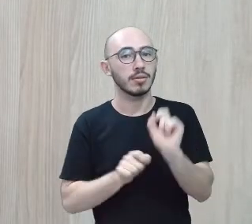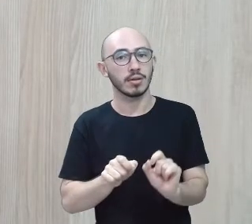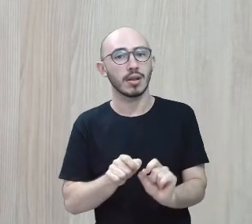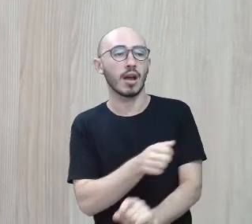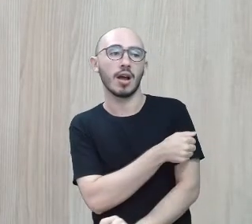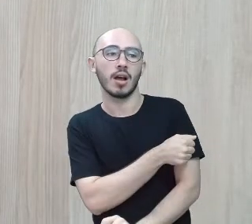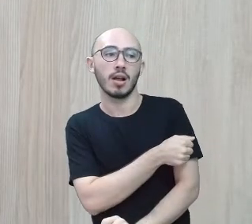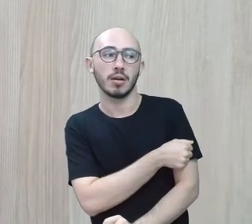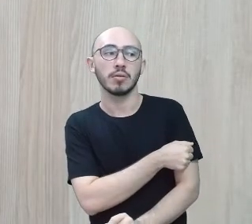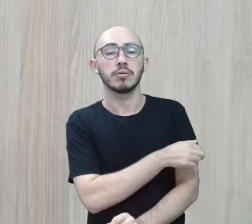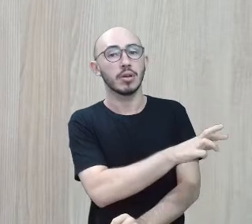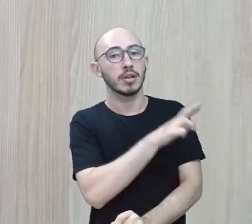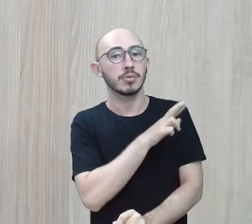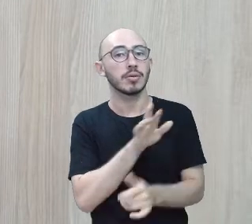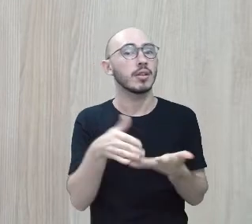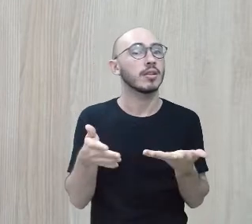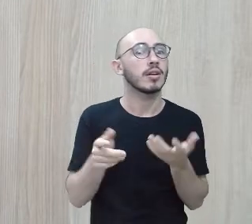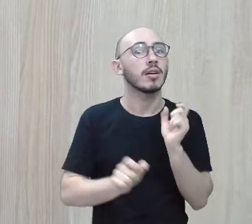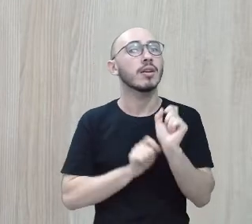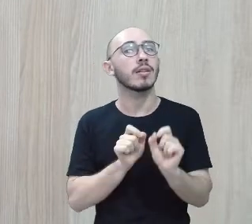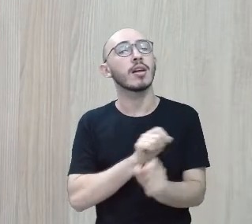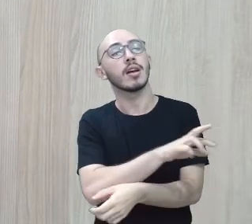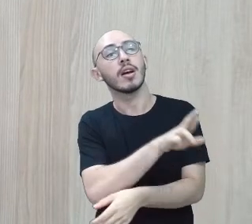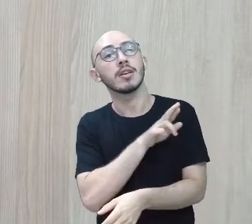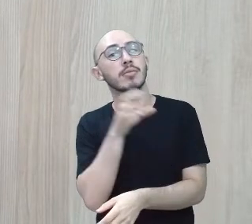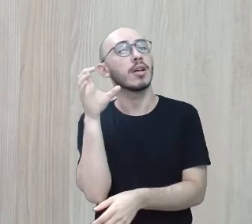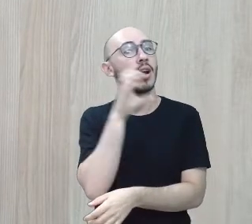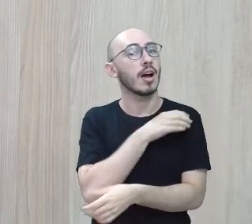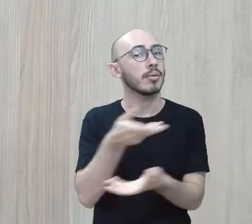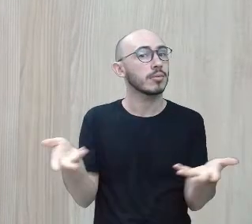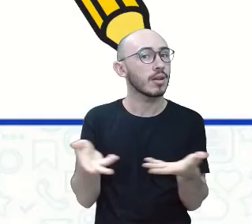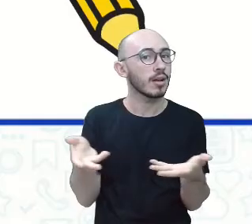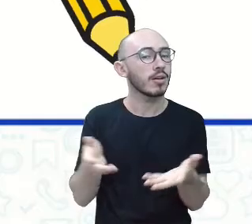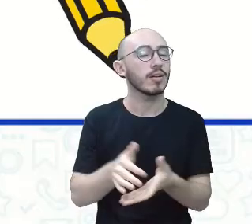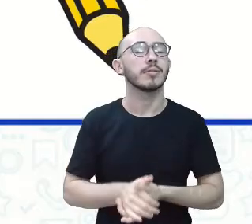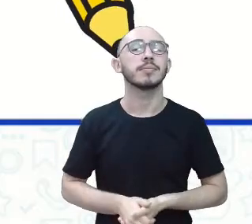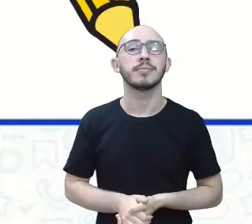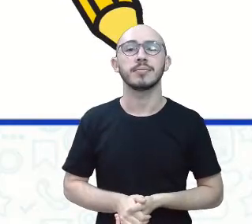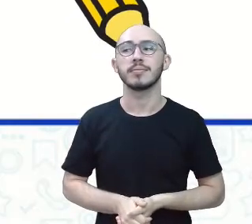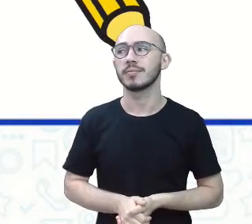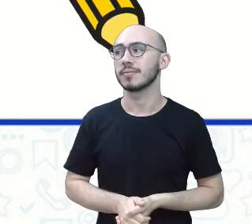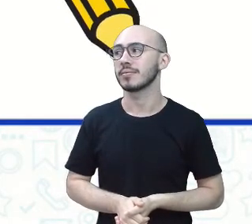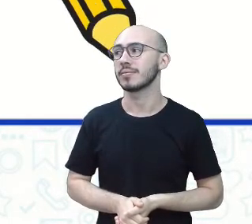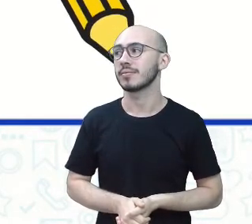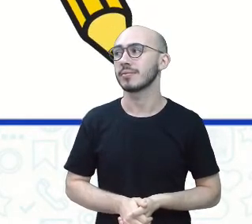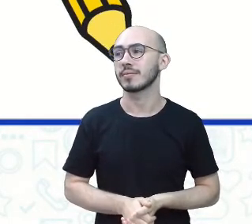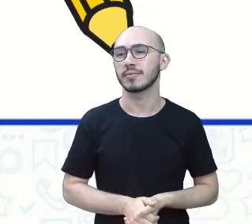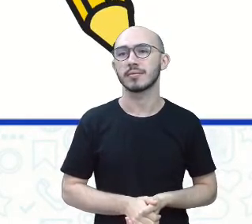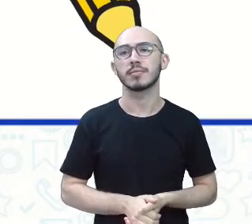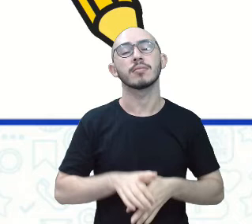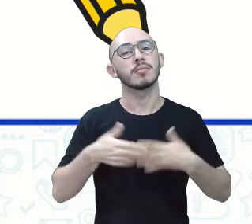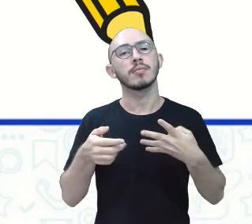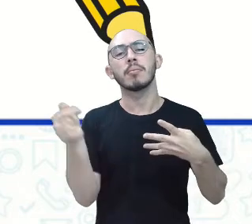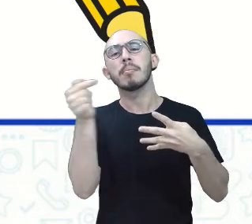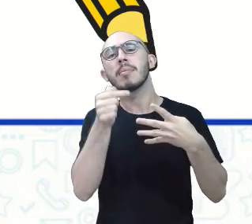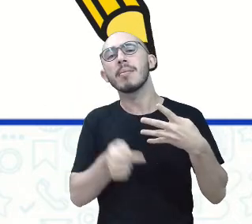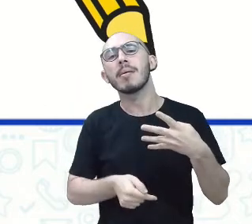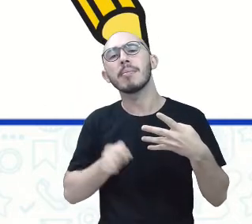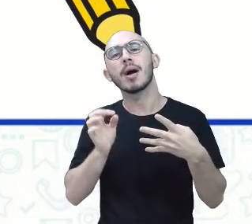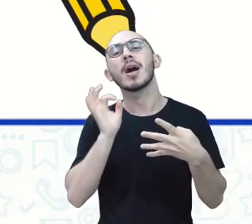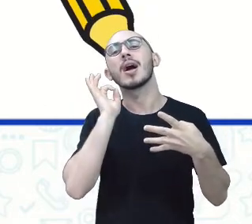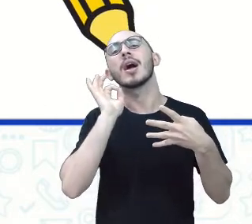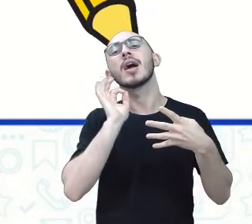alguém arrisca dar uma resposta aí bem rapidinho para a professora Adriana? Ó, marque a afirmativa correta sobre o